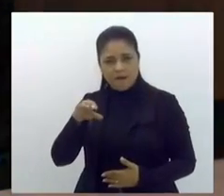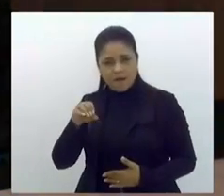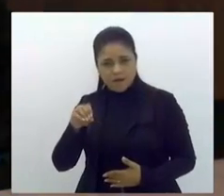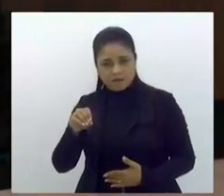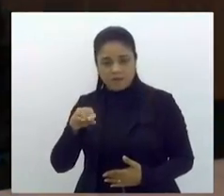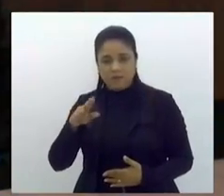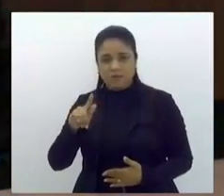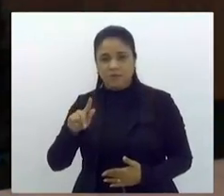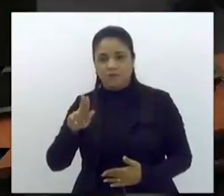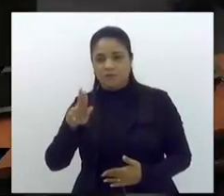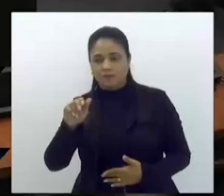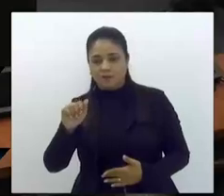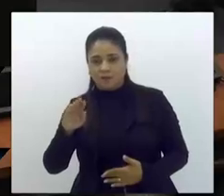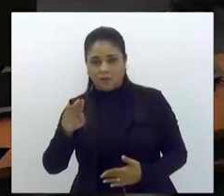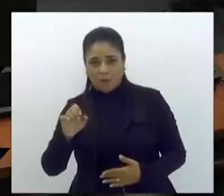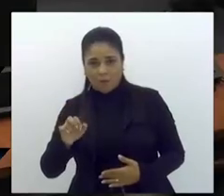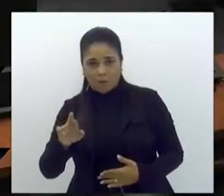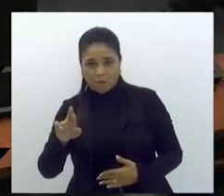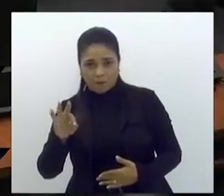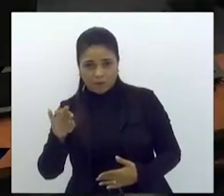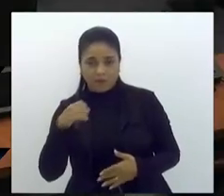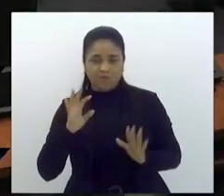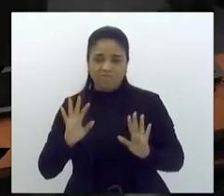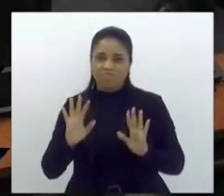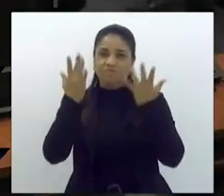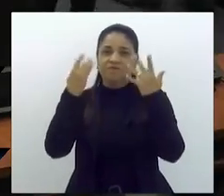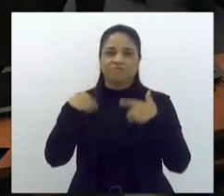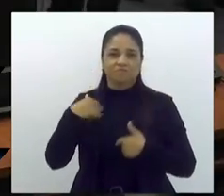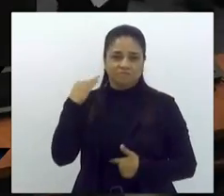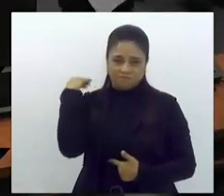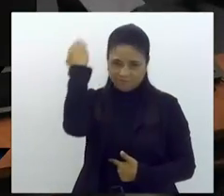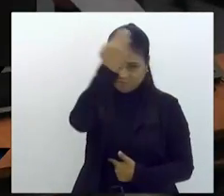viva Maria Senhor